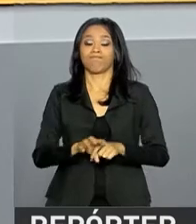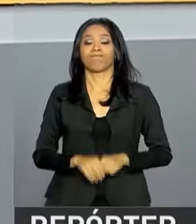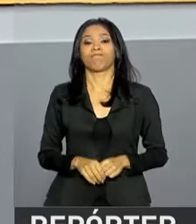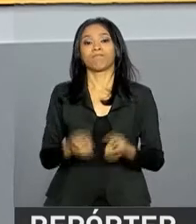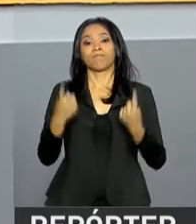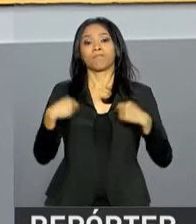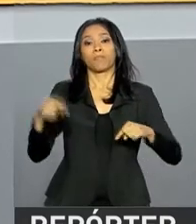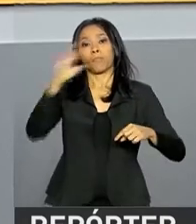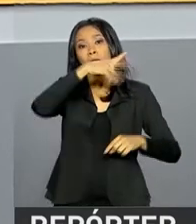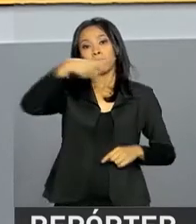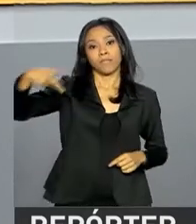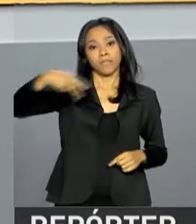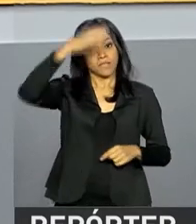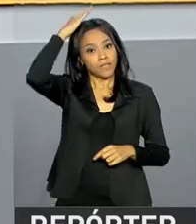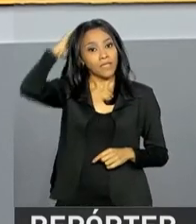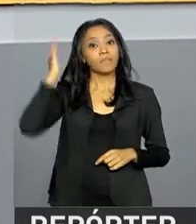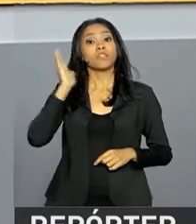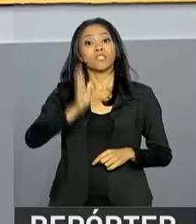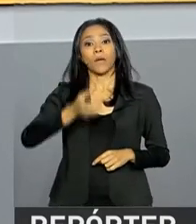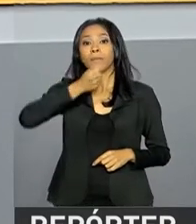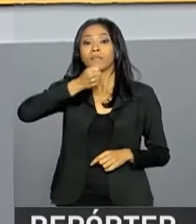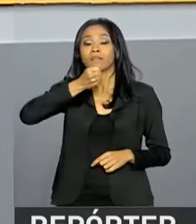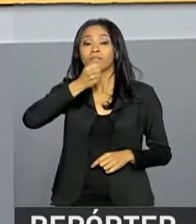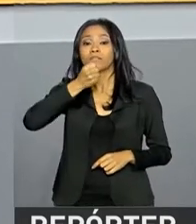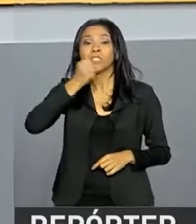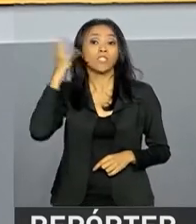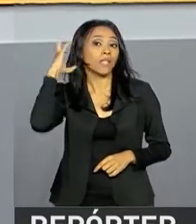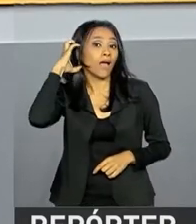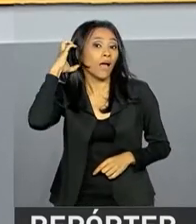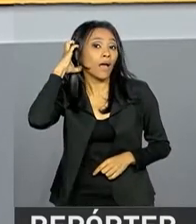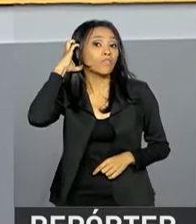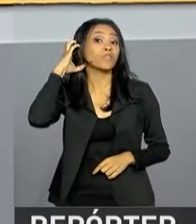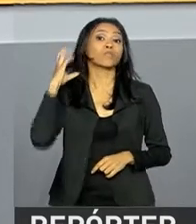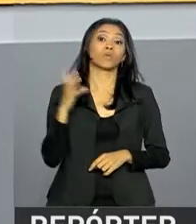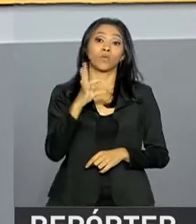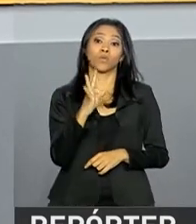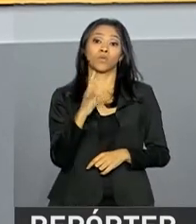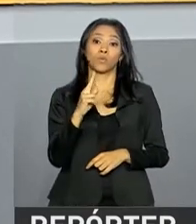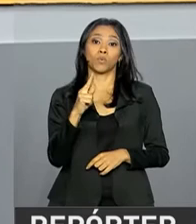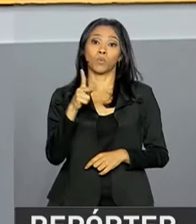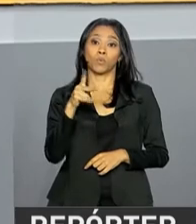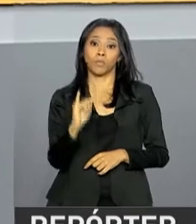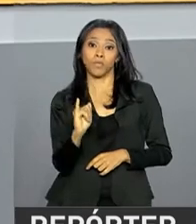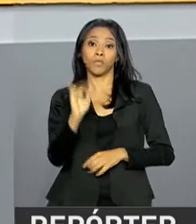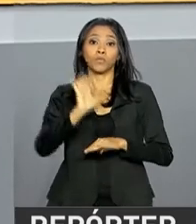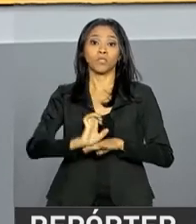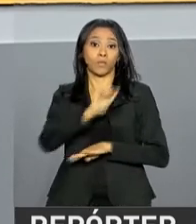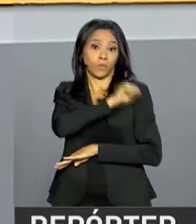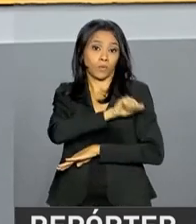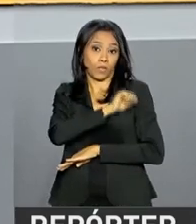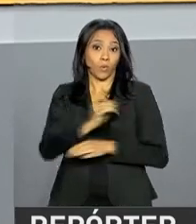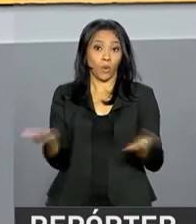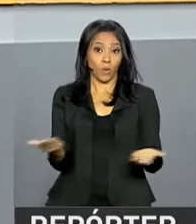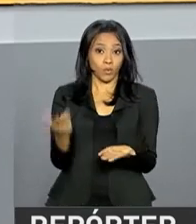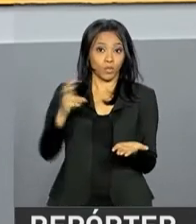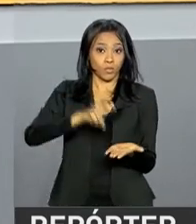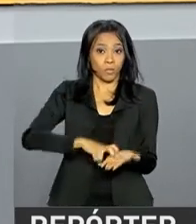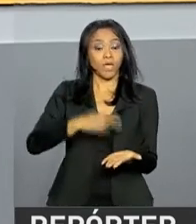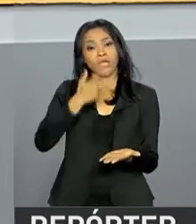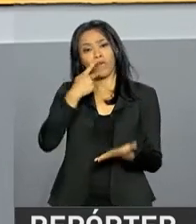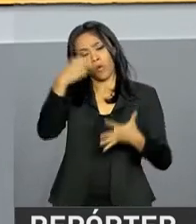presidente michel temer deu uma entrevista à rádio tupi do rio de janeiro nesta manhã e comentou os principais pontos pelas redes